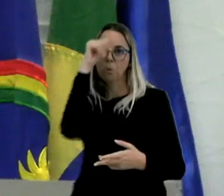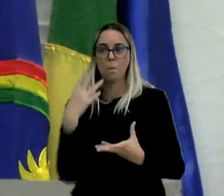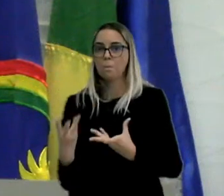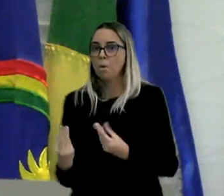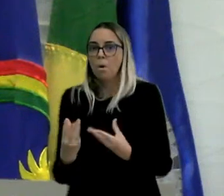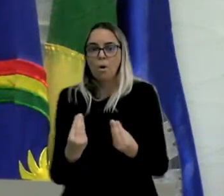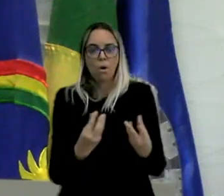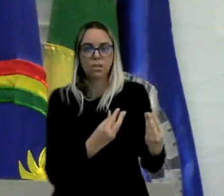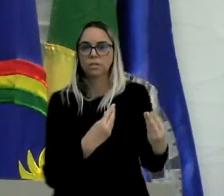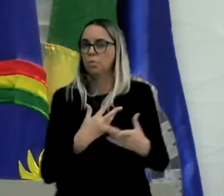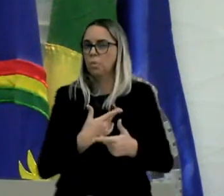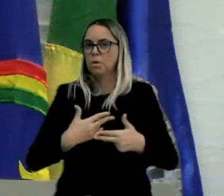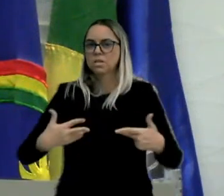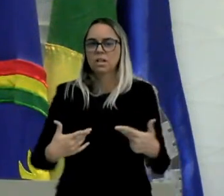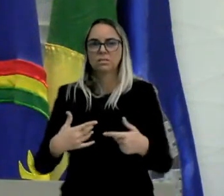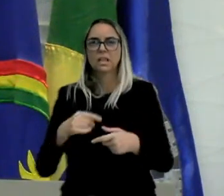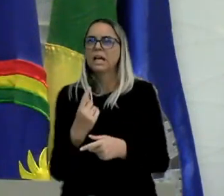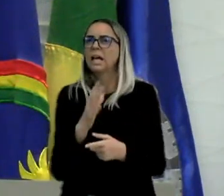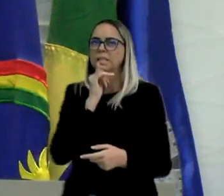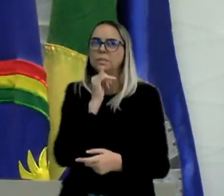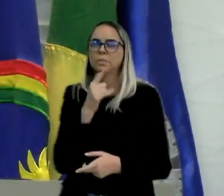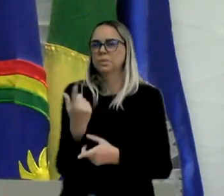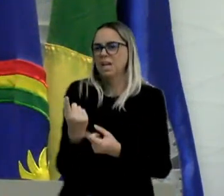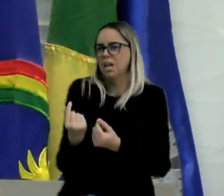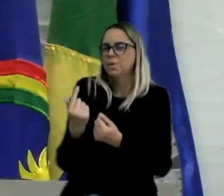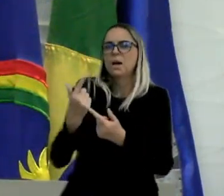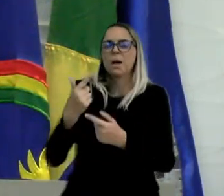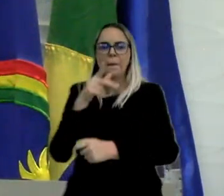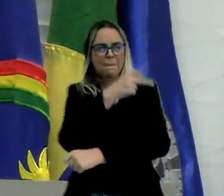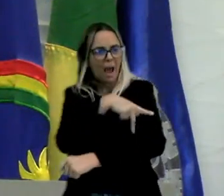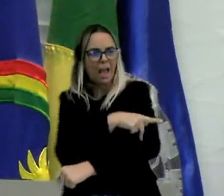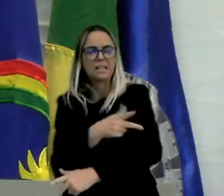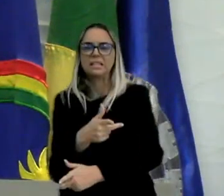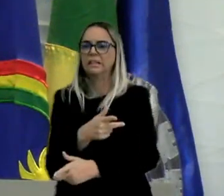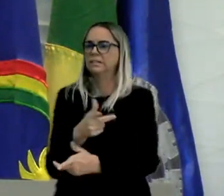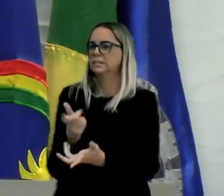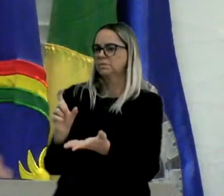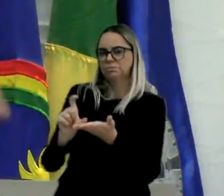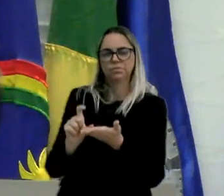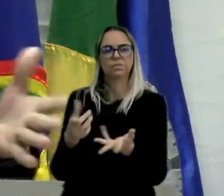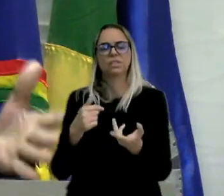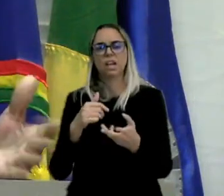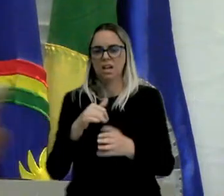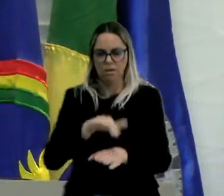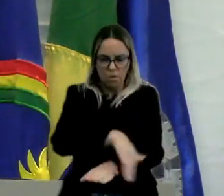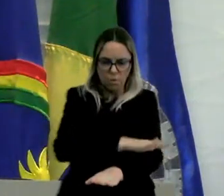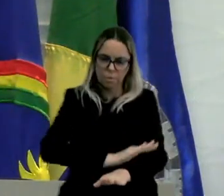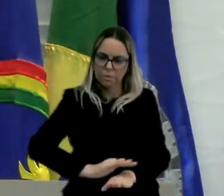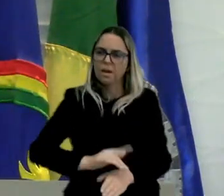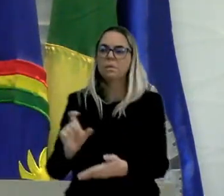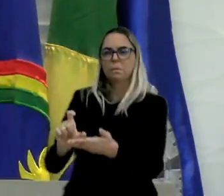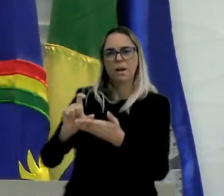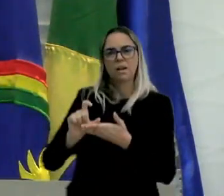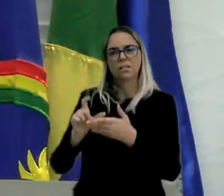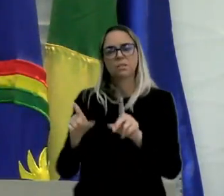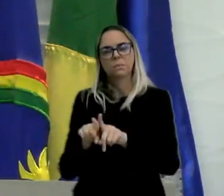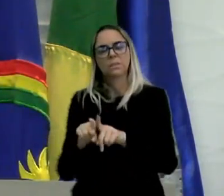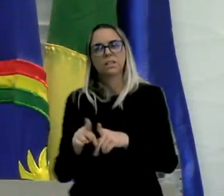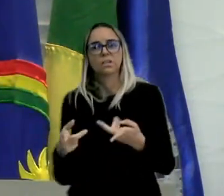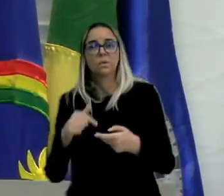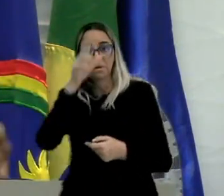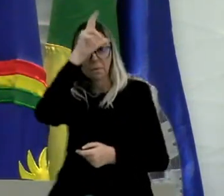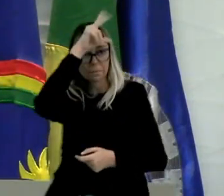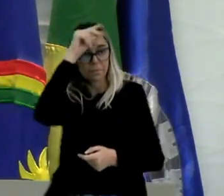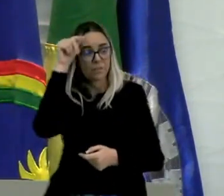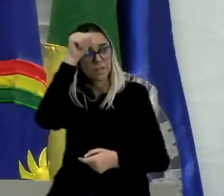recursos dinheiro das praças calçamento e asfalto e muitas coisas que o prefeito Alexandre